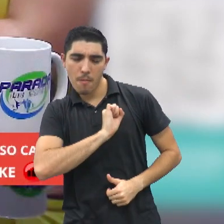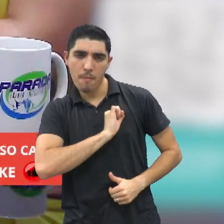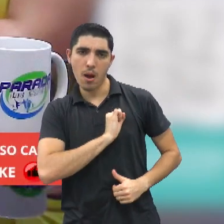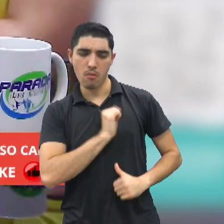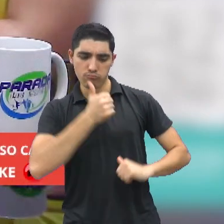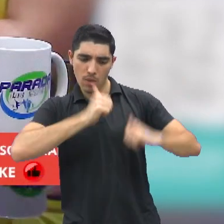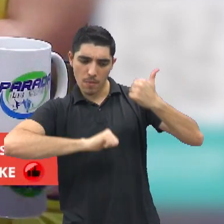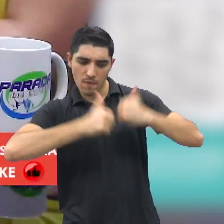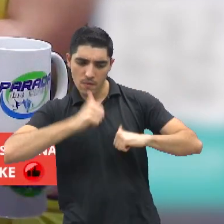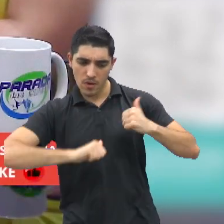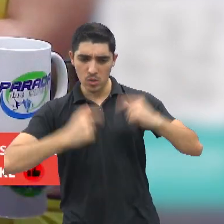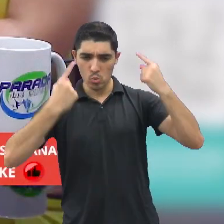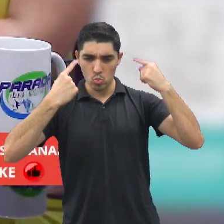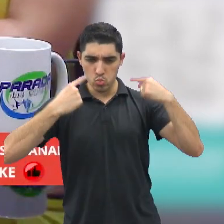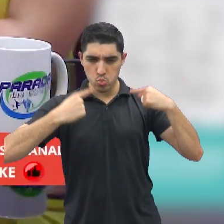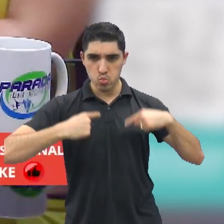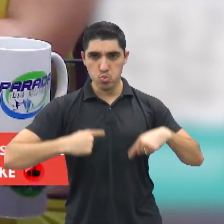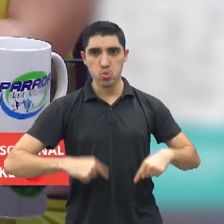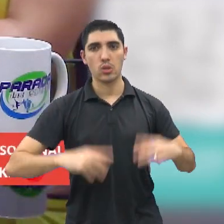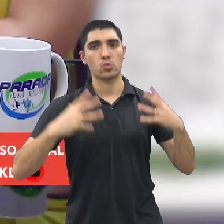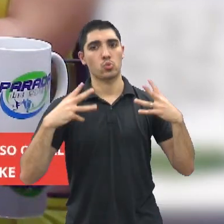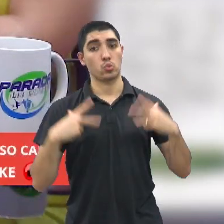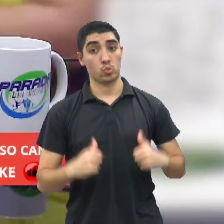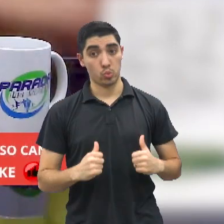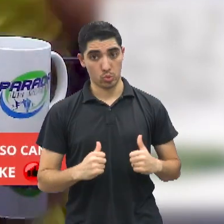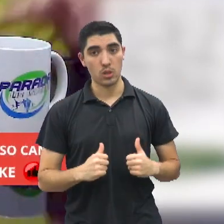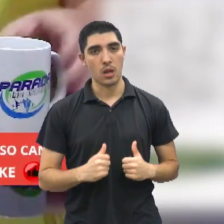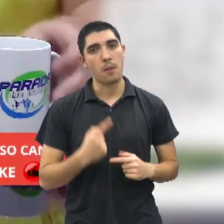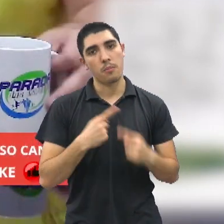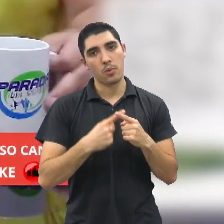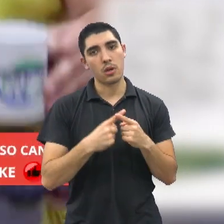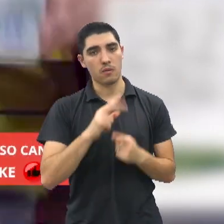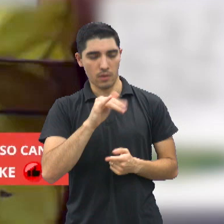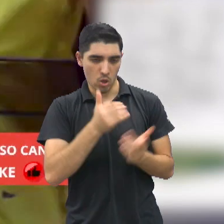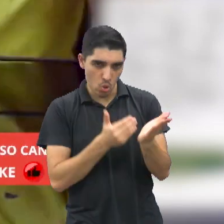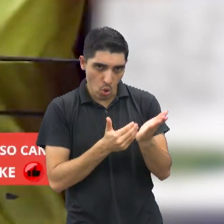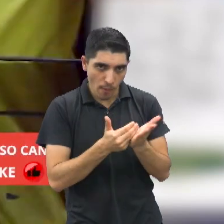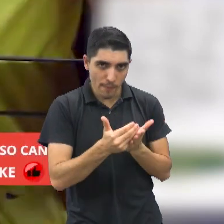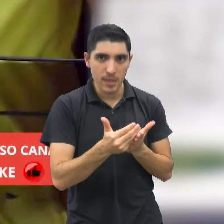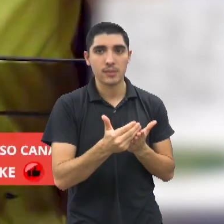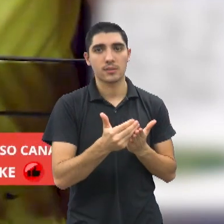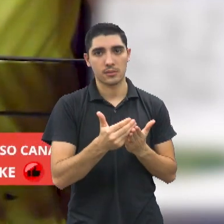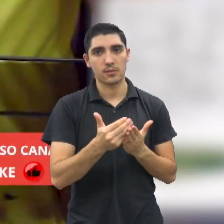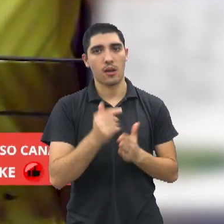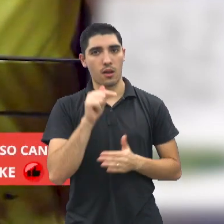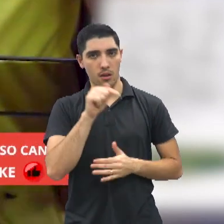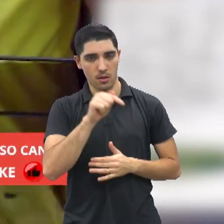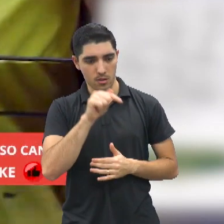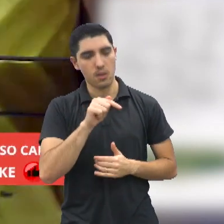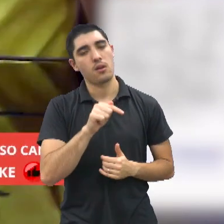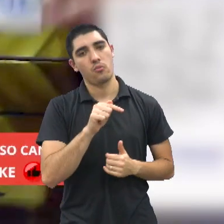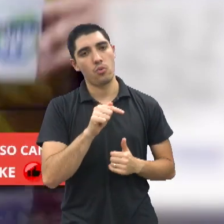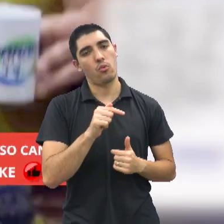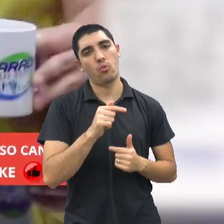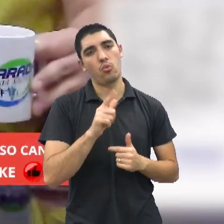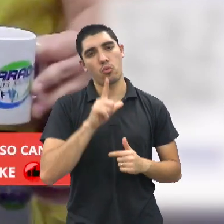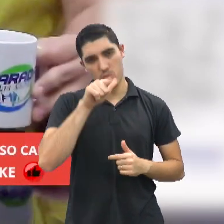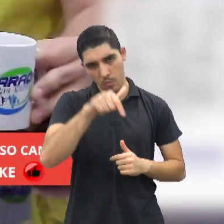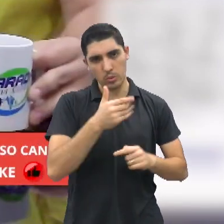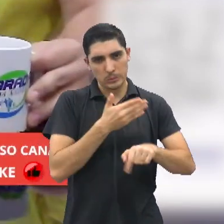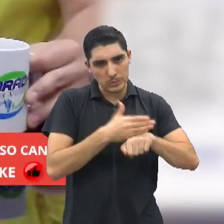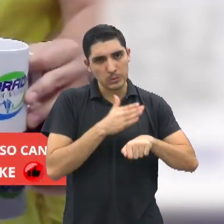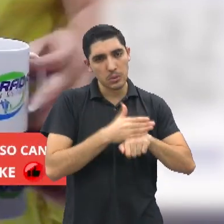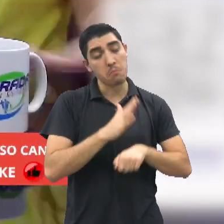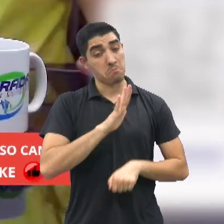que se é obrigado a fazer no início de uma né de um trabalho dessa magnitude aí porém eu acredito